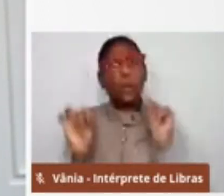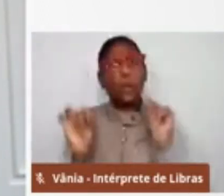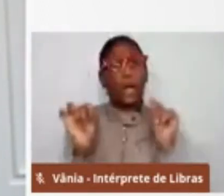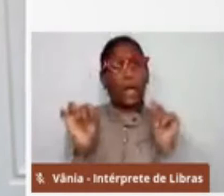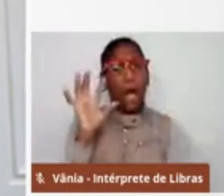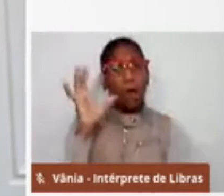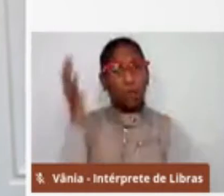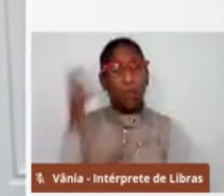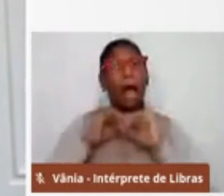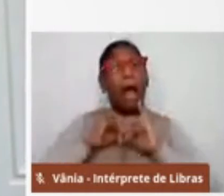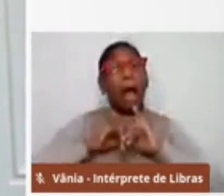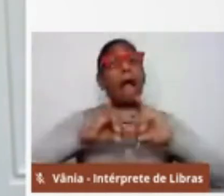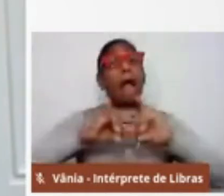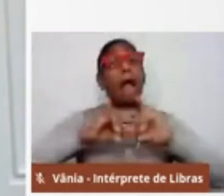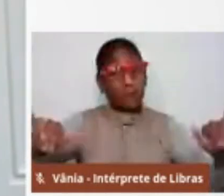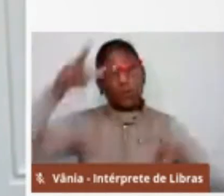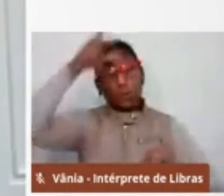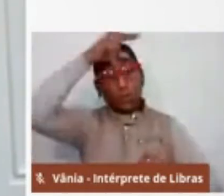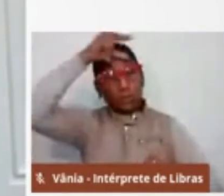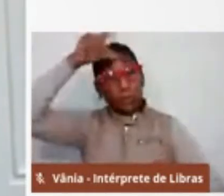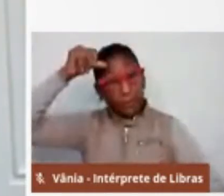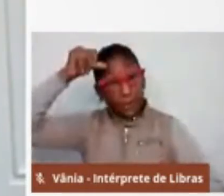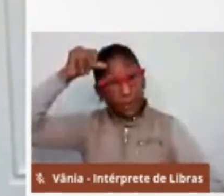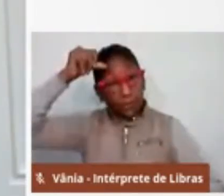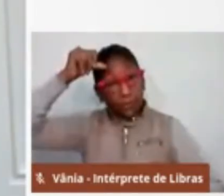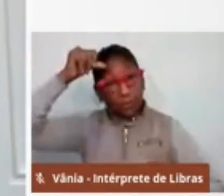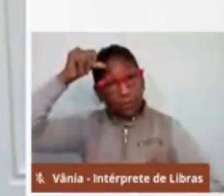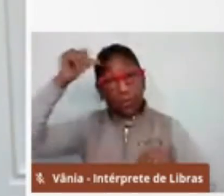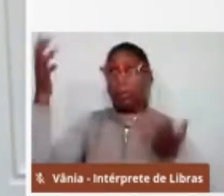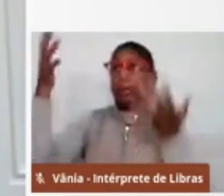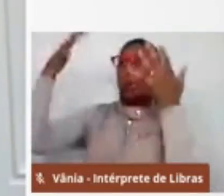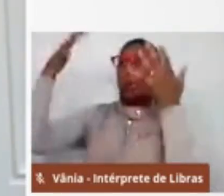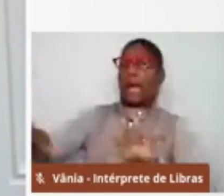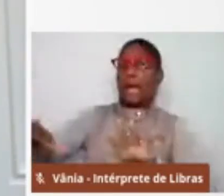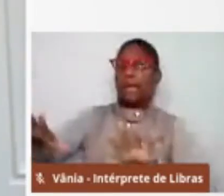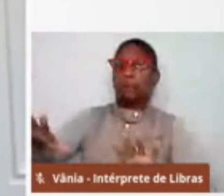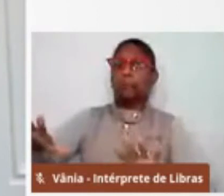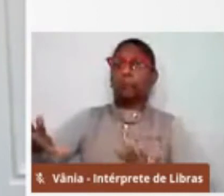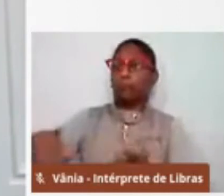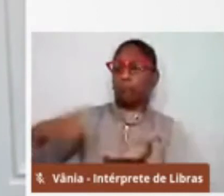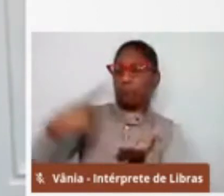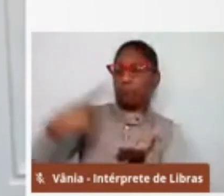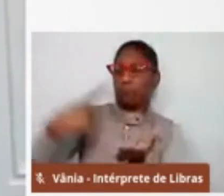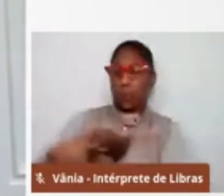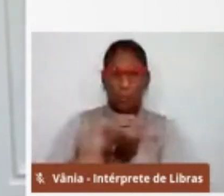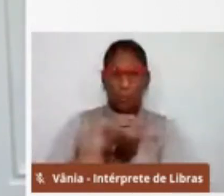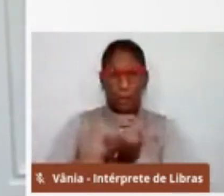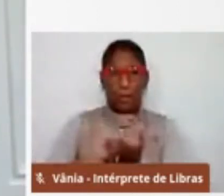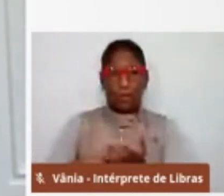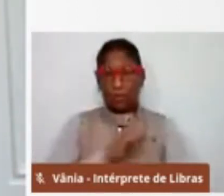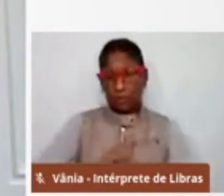se noticiou que os prefeitos teriam rejeitado a gestão compartilhada. Isso que eu observei na